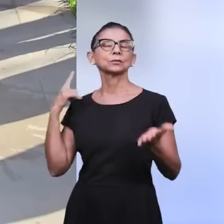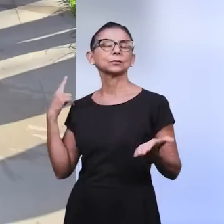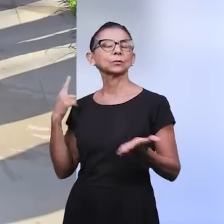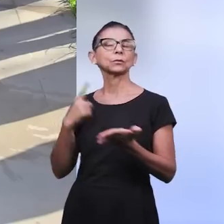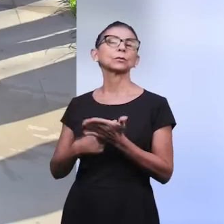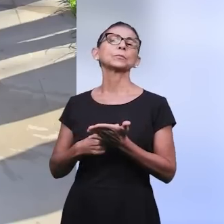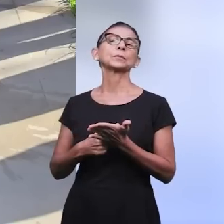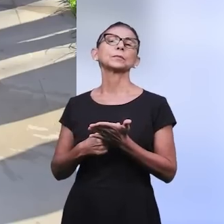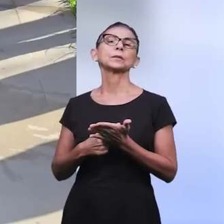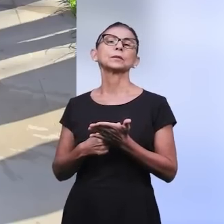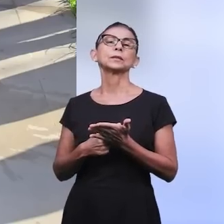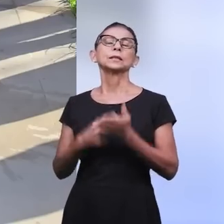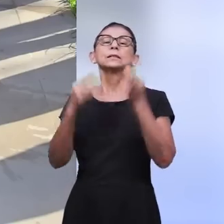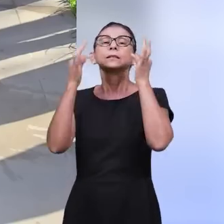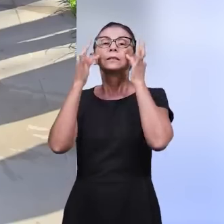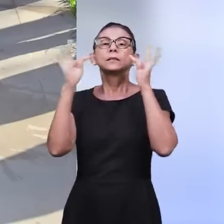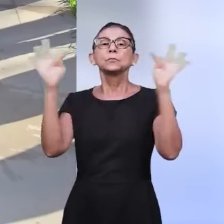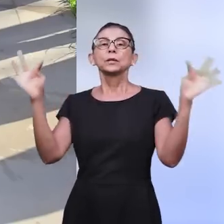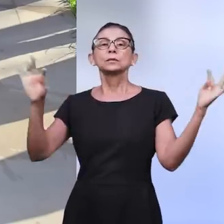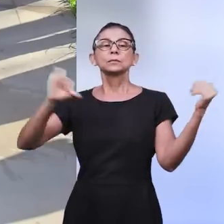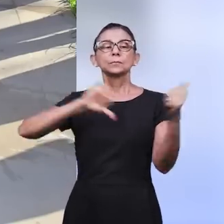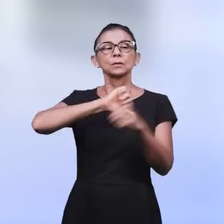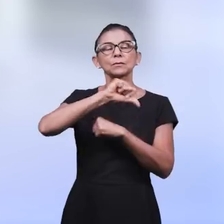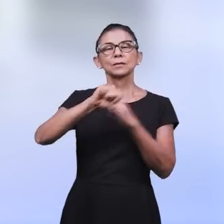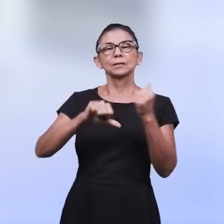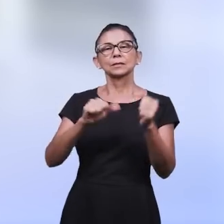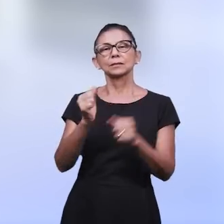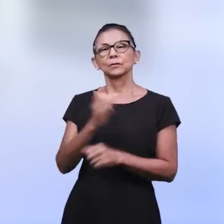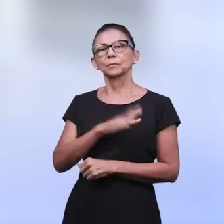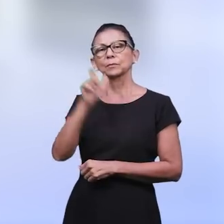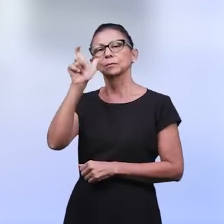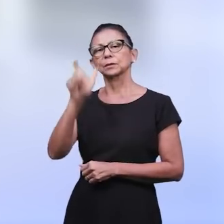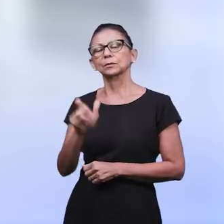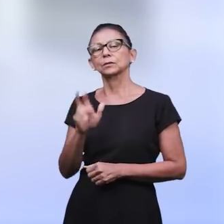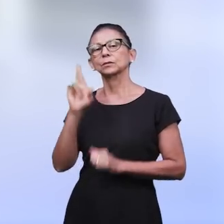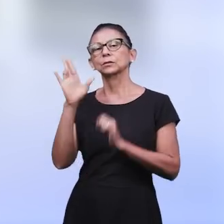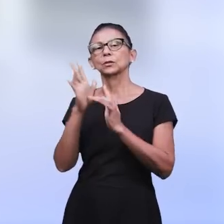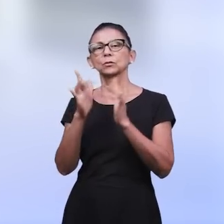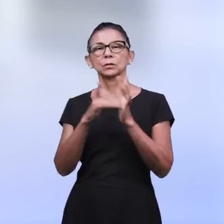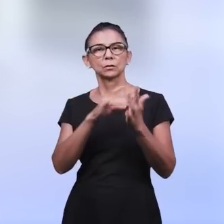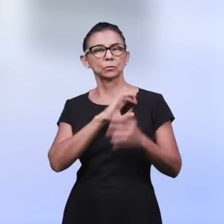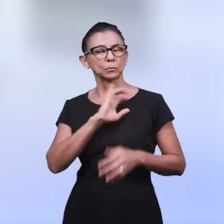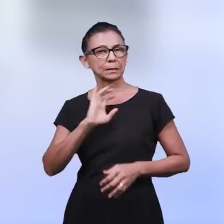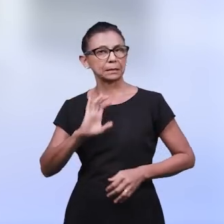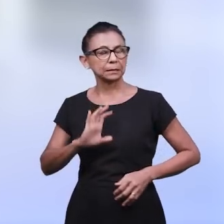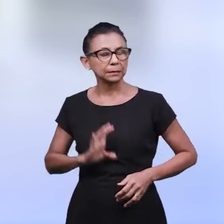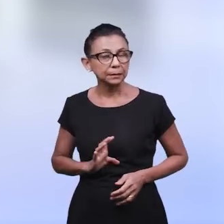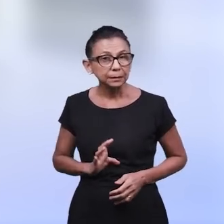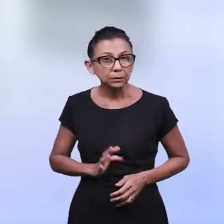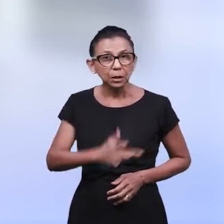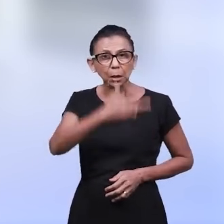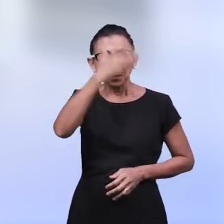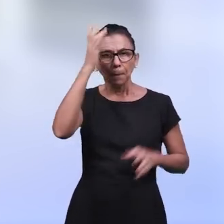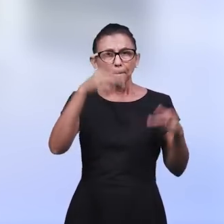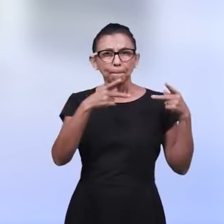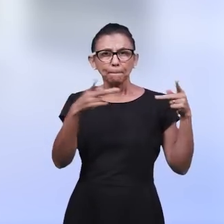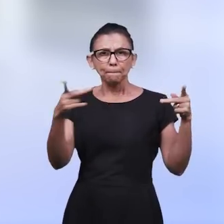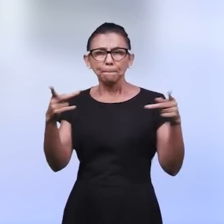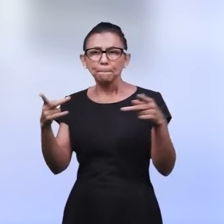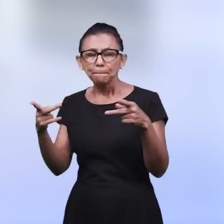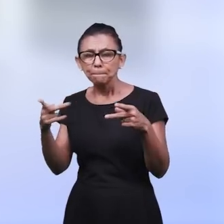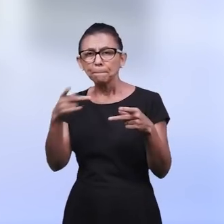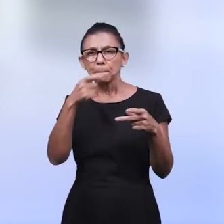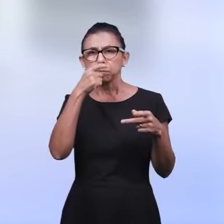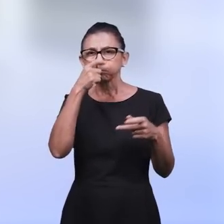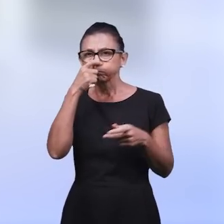são novas criaturas em Cristo Jesus. Tivemos ali a presença ali de muitos visitantes neste culto e